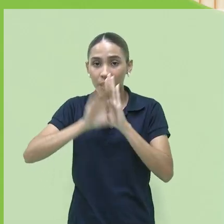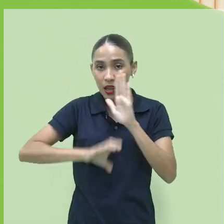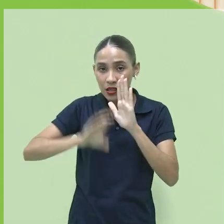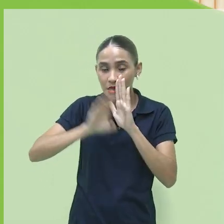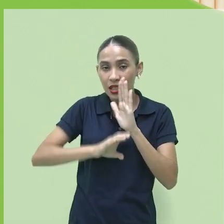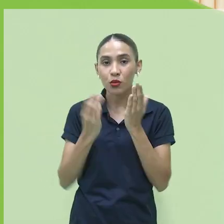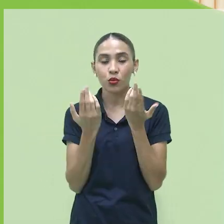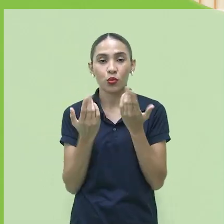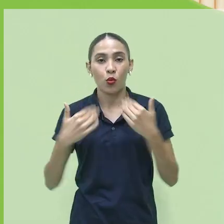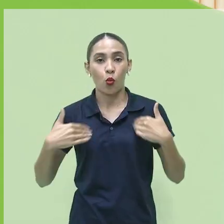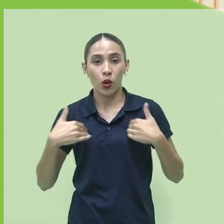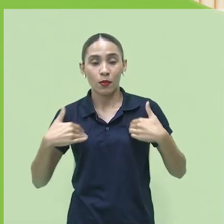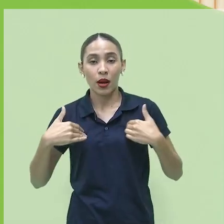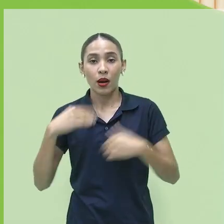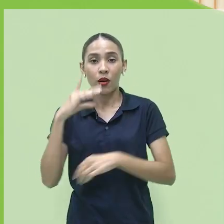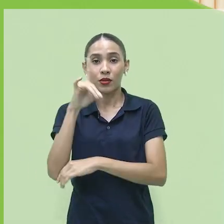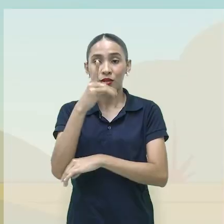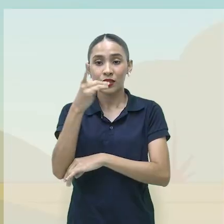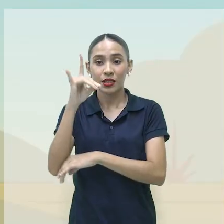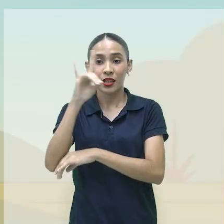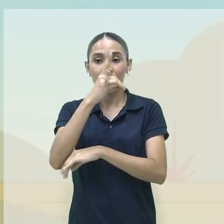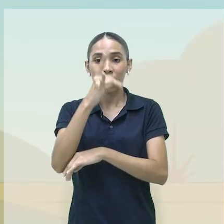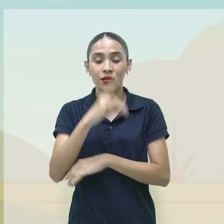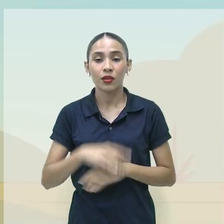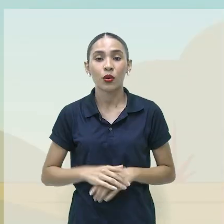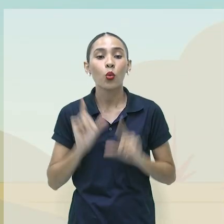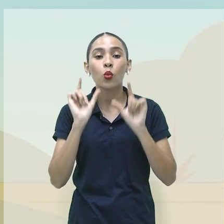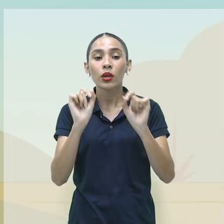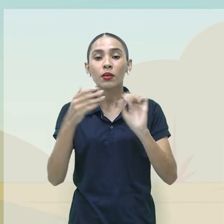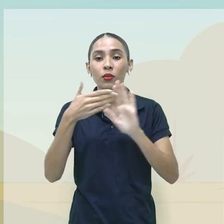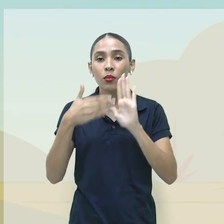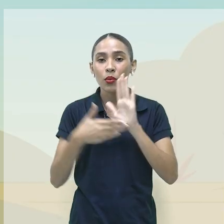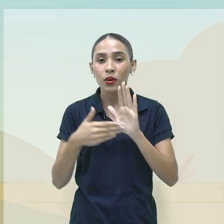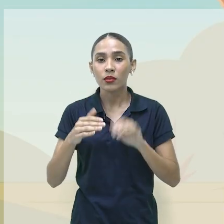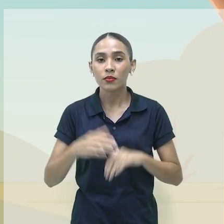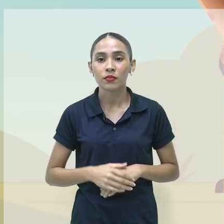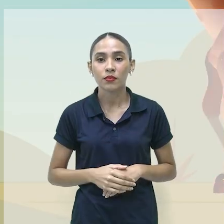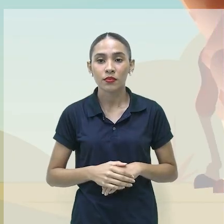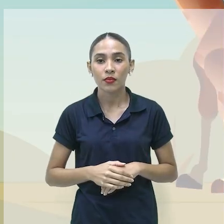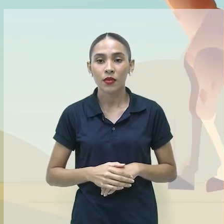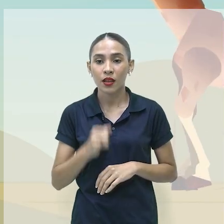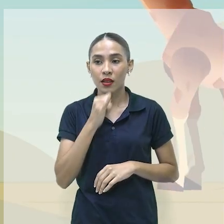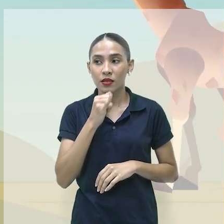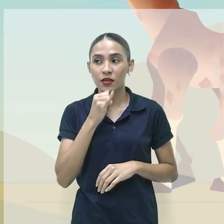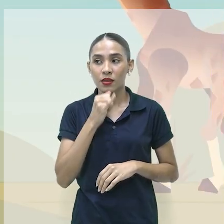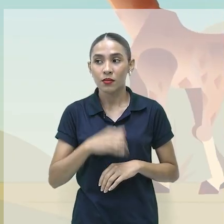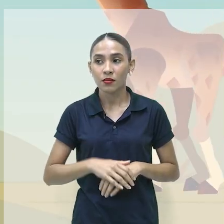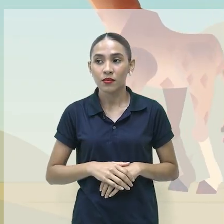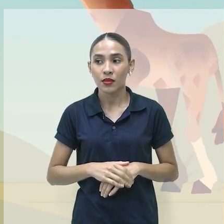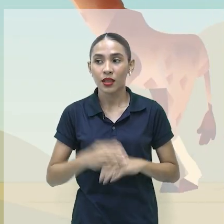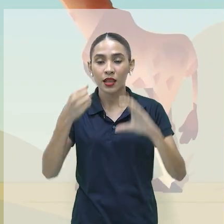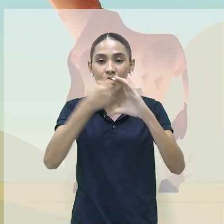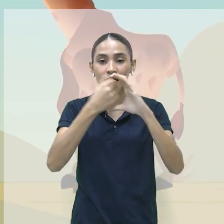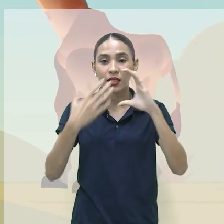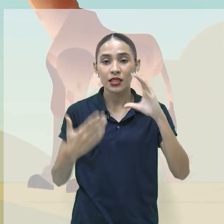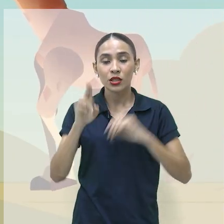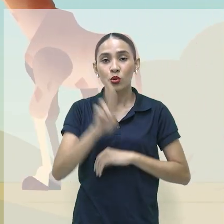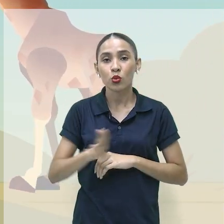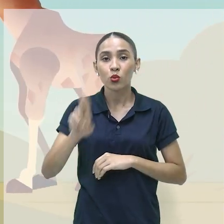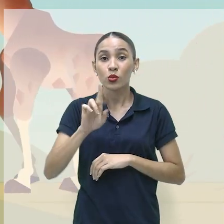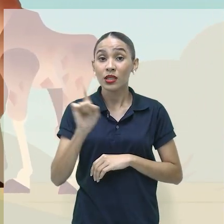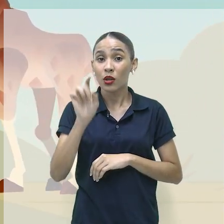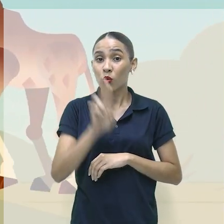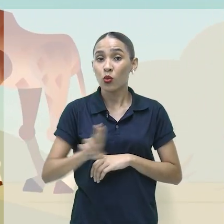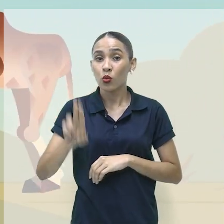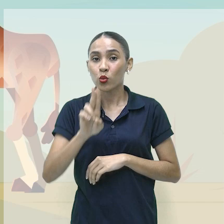conceitos da girafa. Então, o que o Darwin propõe? Né? Ele propõe aí que a